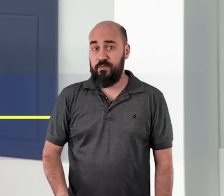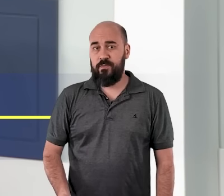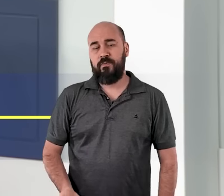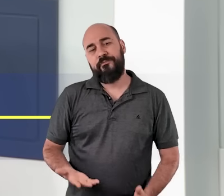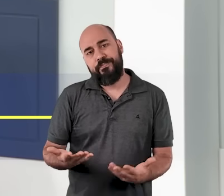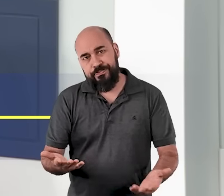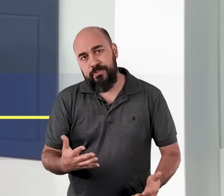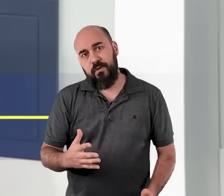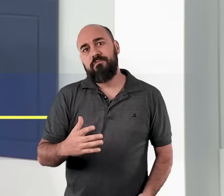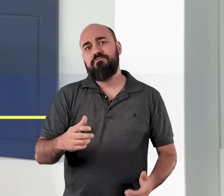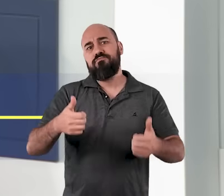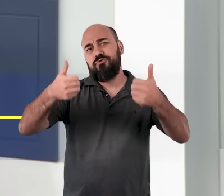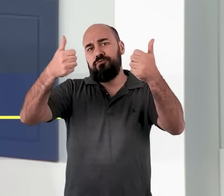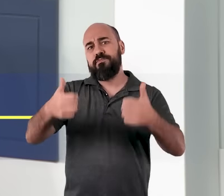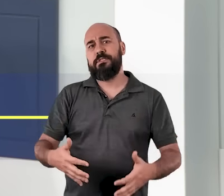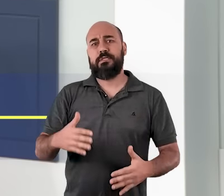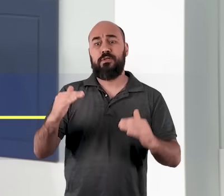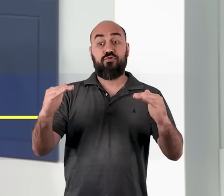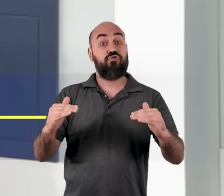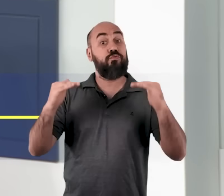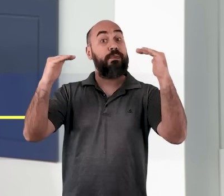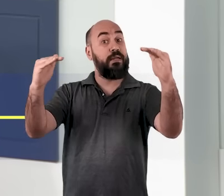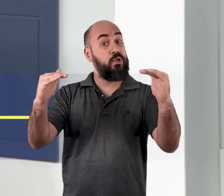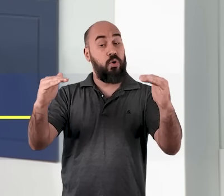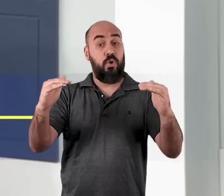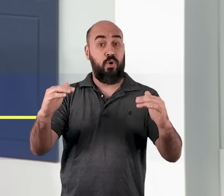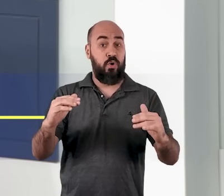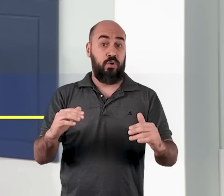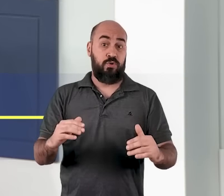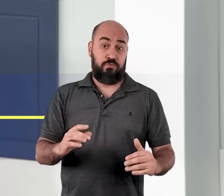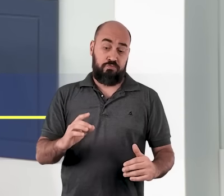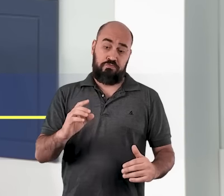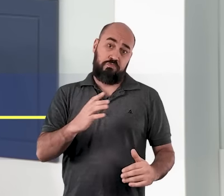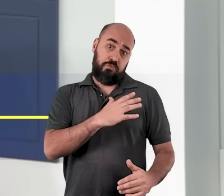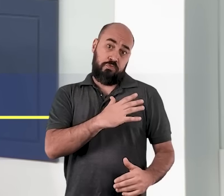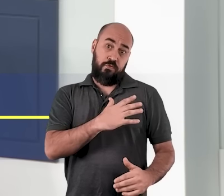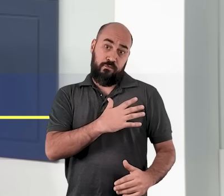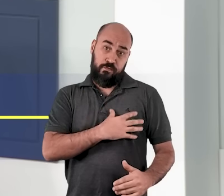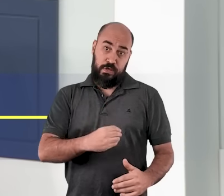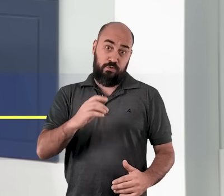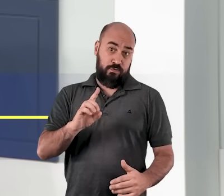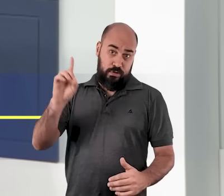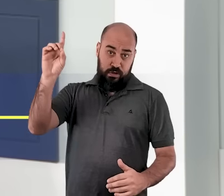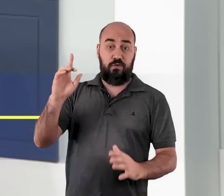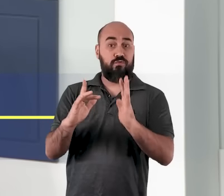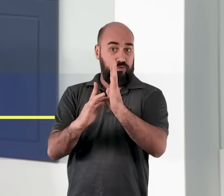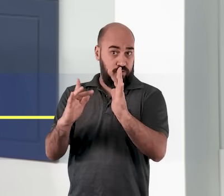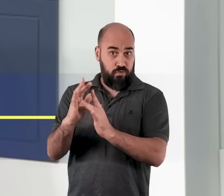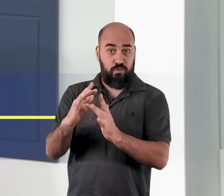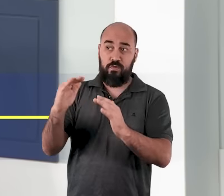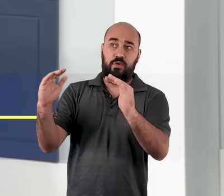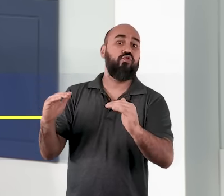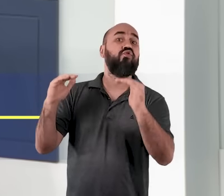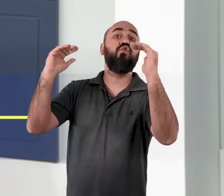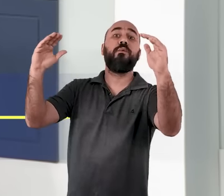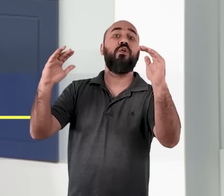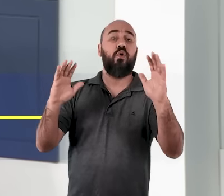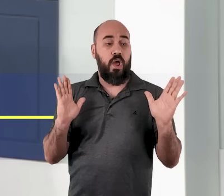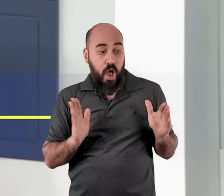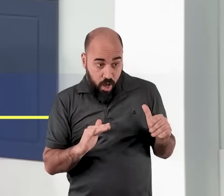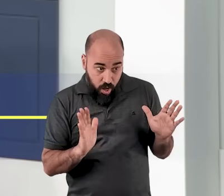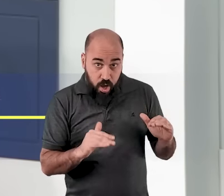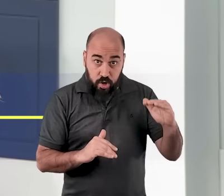Filho de Deus sobre os anjos. E a tônica de Paulo é no sentido de que Deus